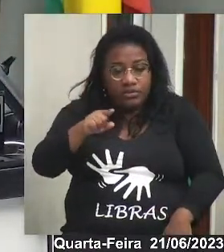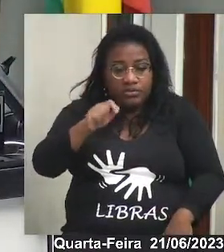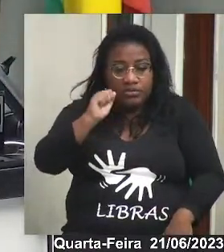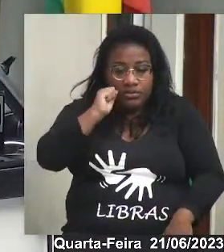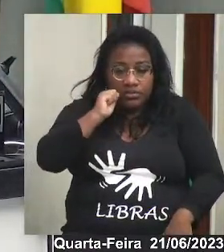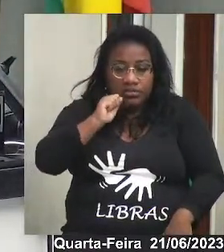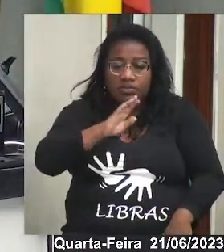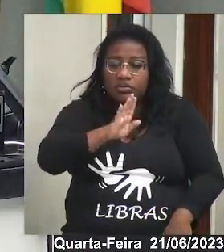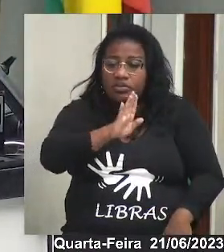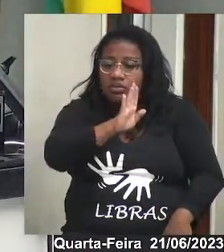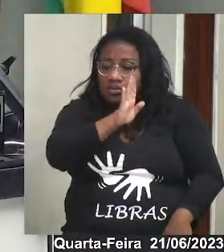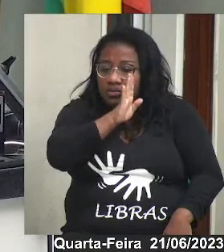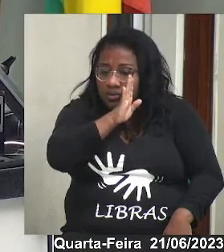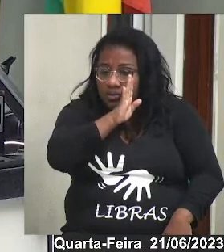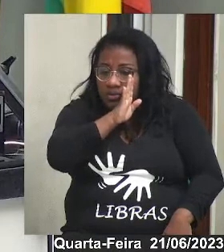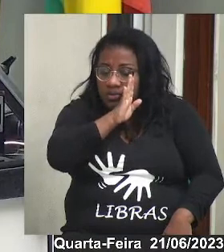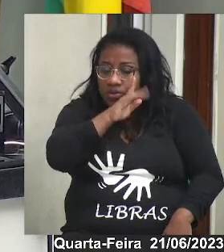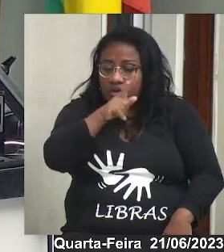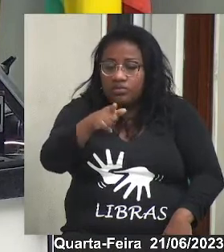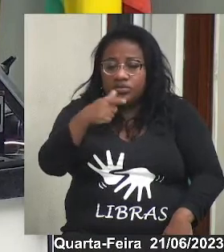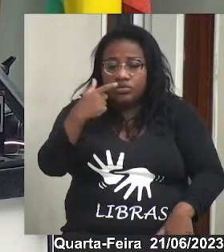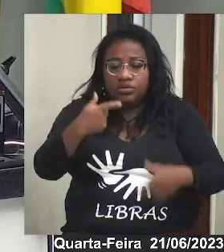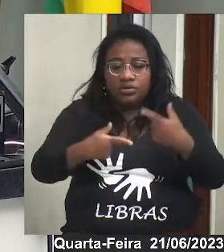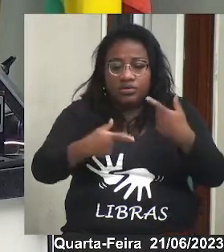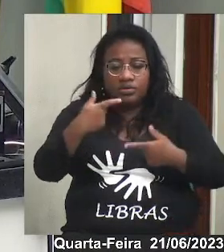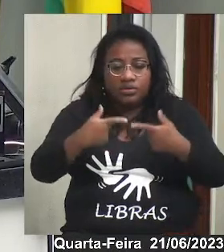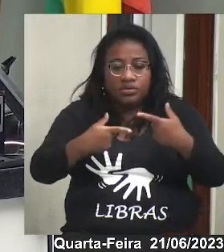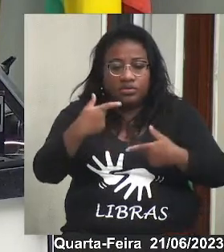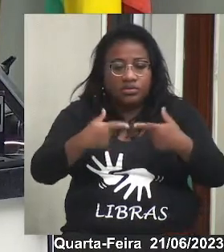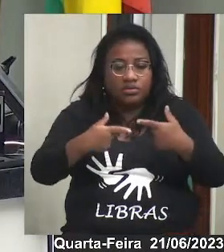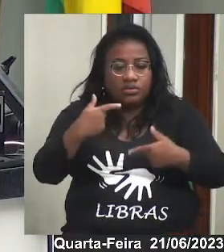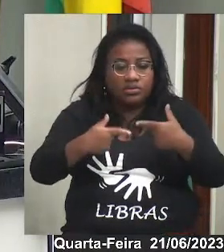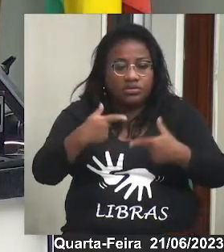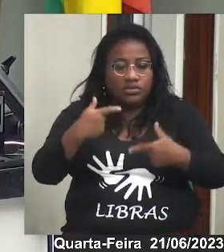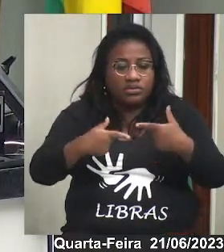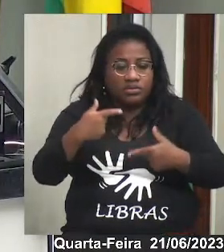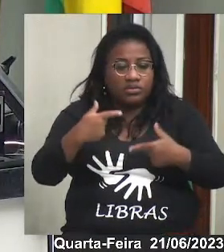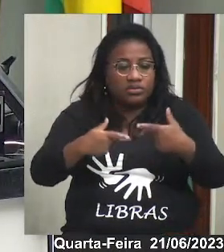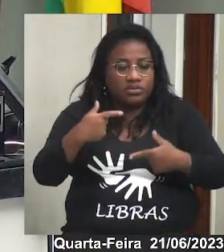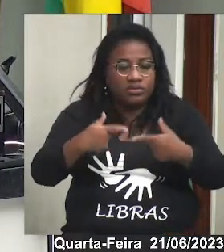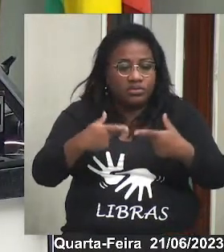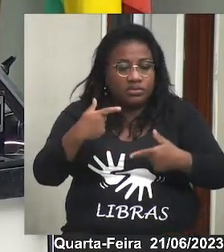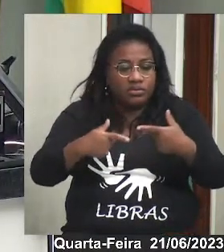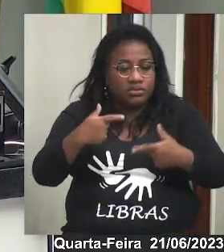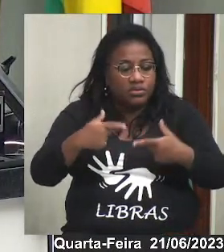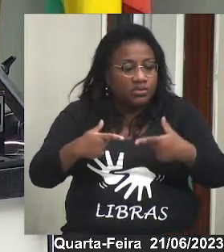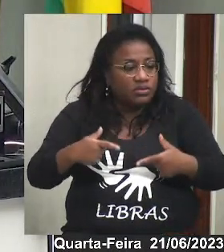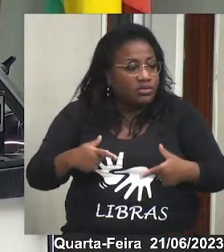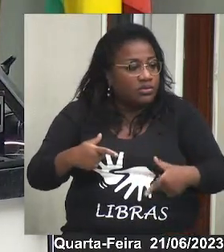que você, Abidan, com todo respeito, é um politiqueiro. Você ataca o vice-prefeito.